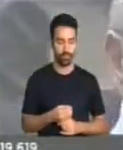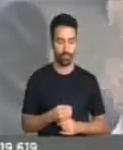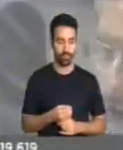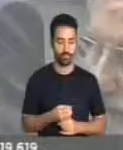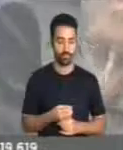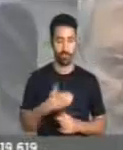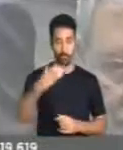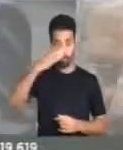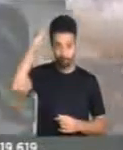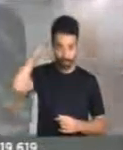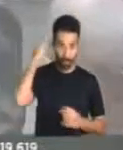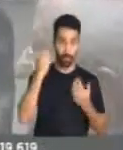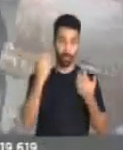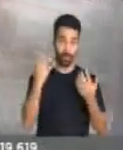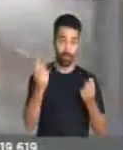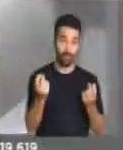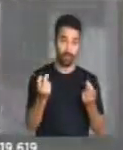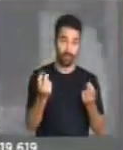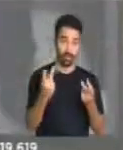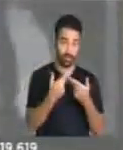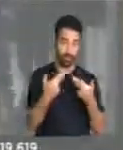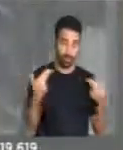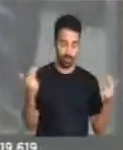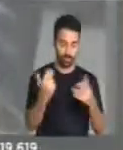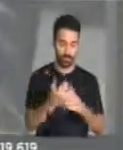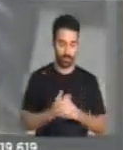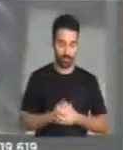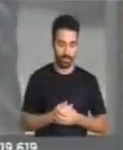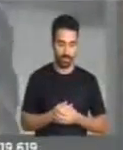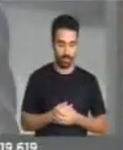Temer, quando quer privatizar alguma coisa,